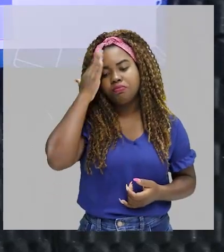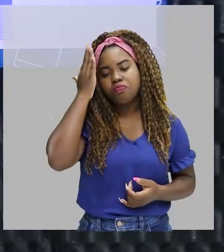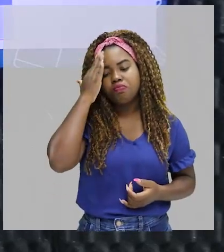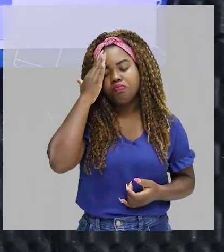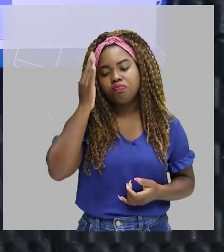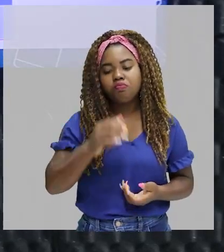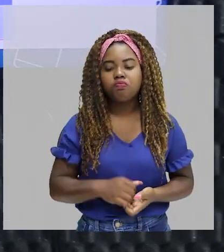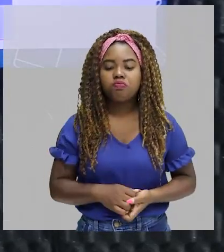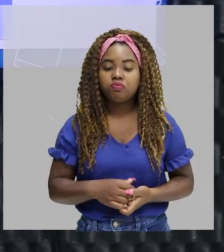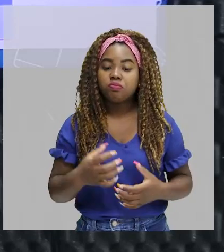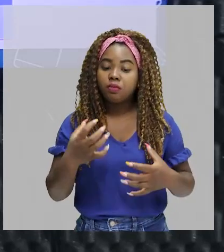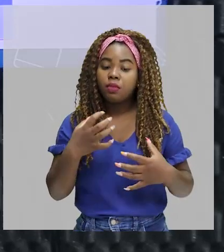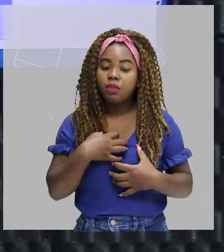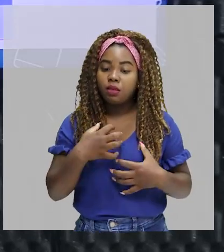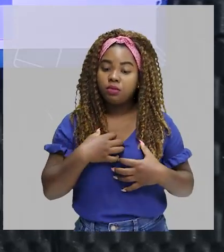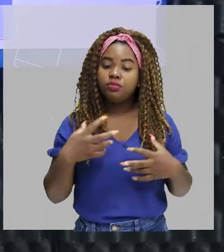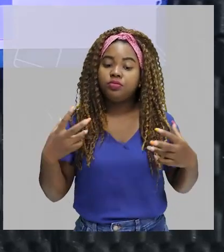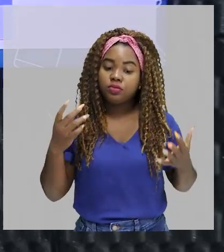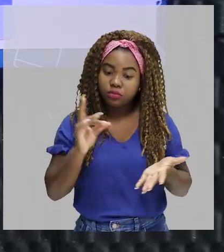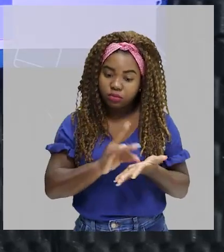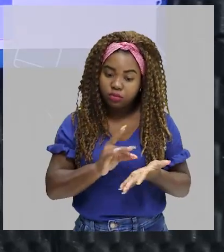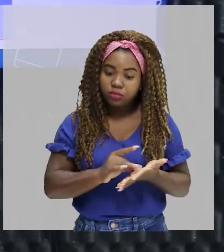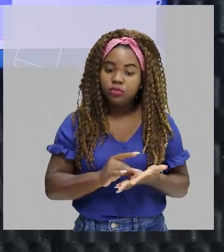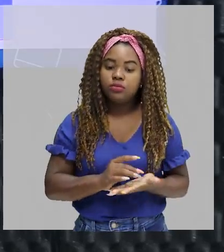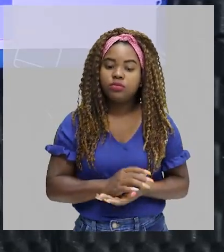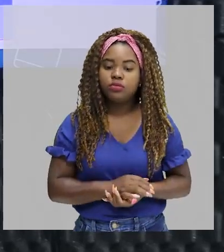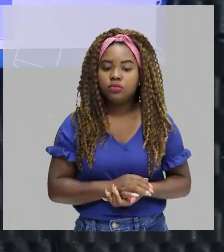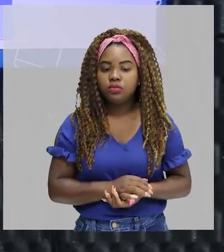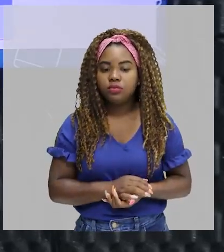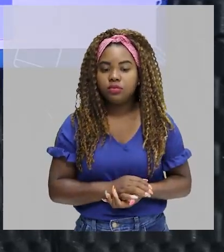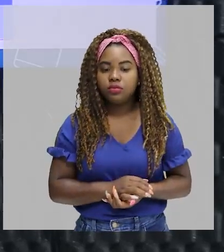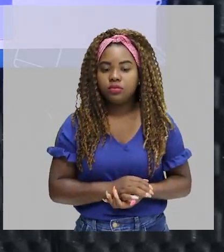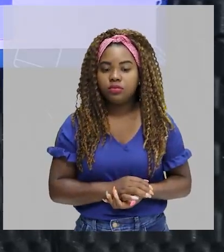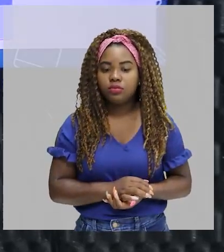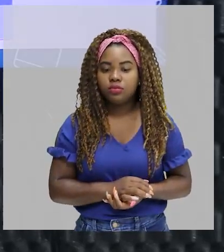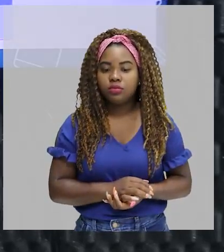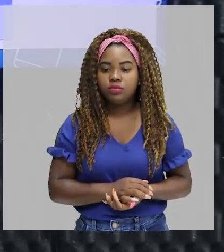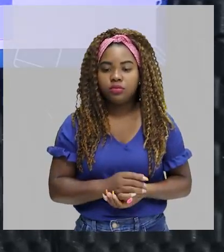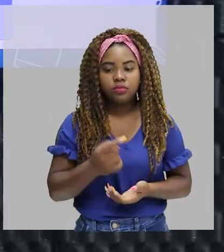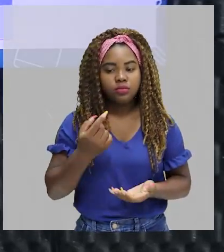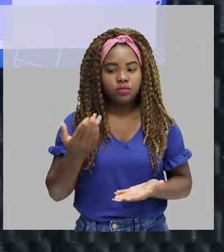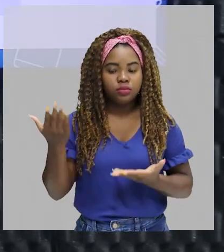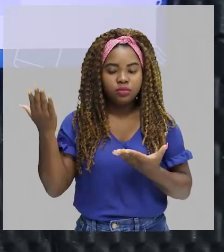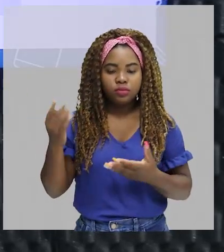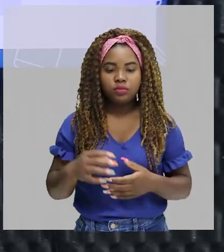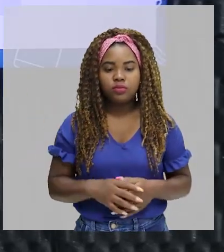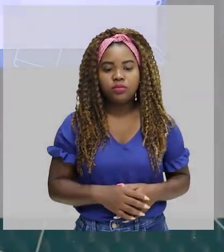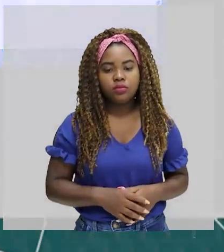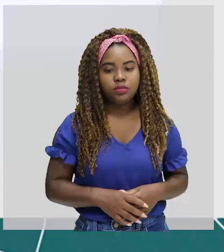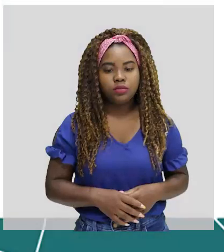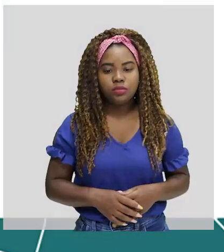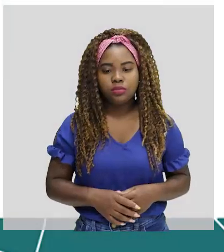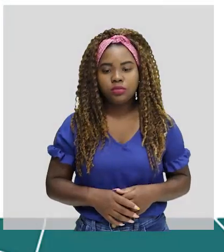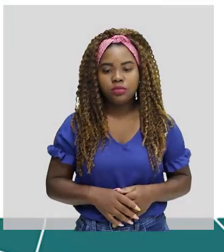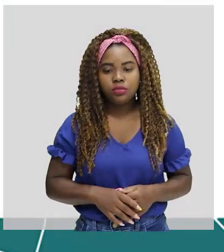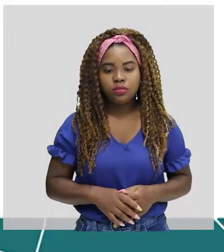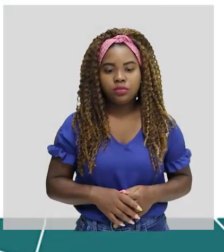Então, o sentido original são esses aqui. Pretend é fingir, intend é pretender em